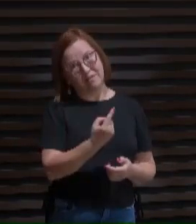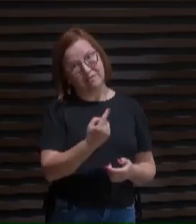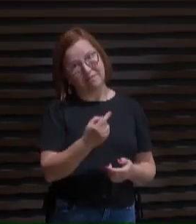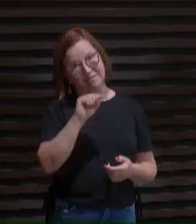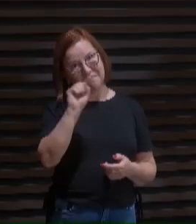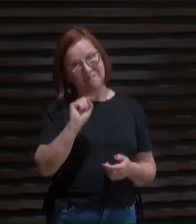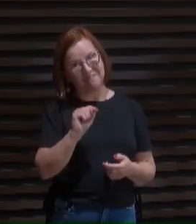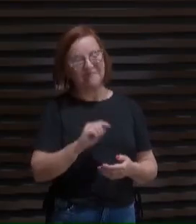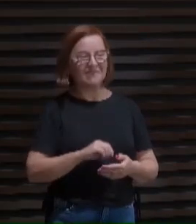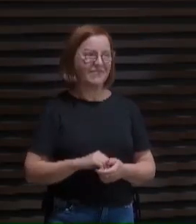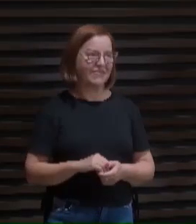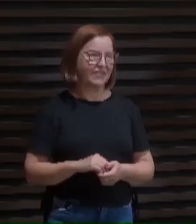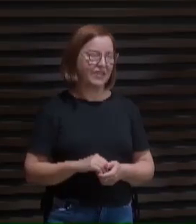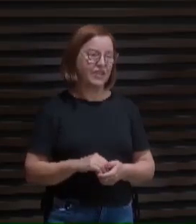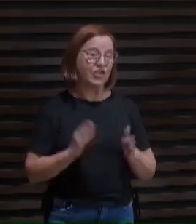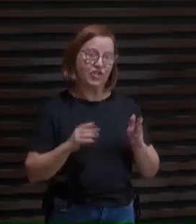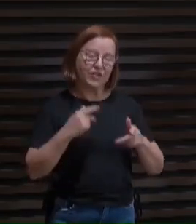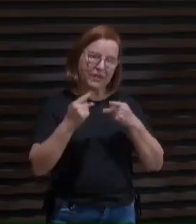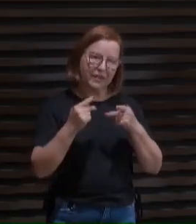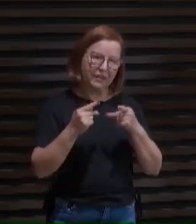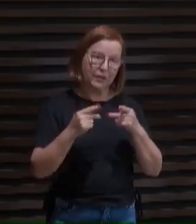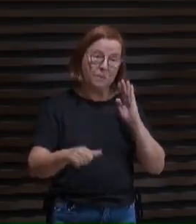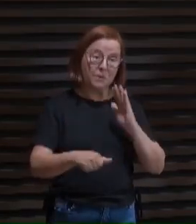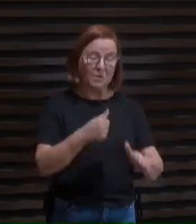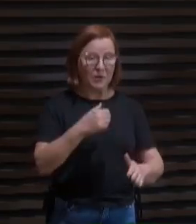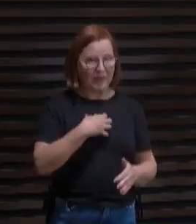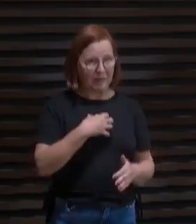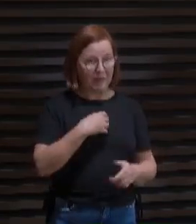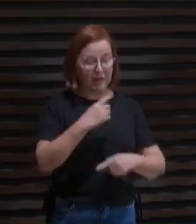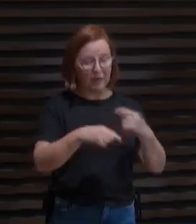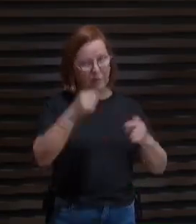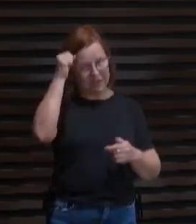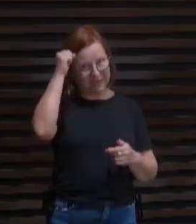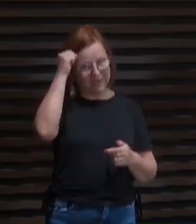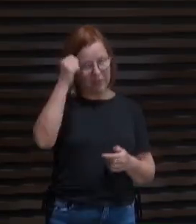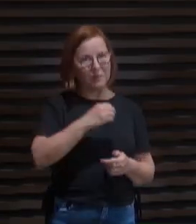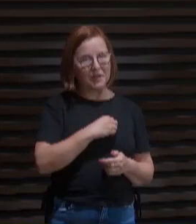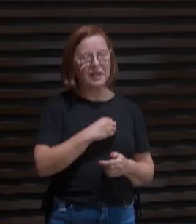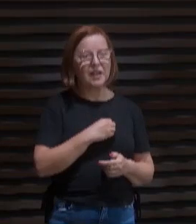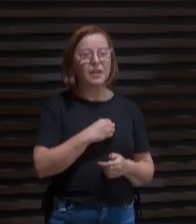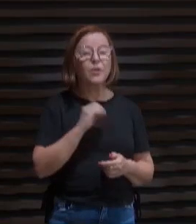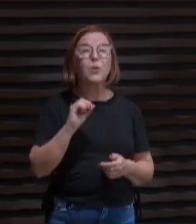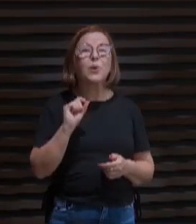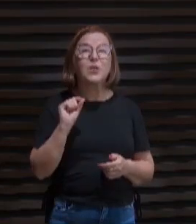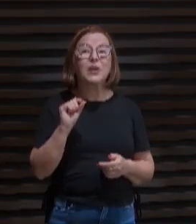Eu já disse aqui e volto a dizer, o primeiro sentimento depois do pecado, depois da queda, foi o medo.